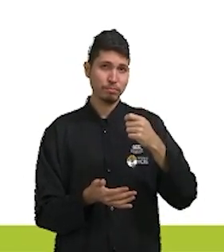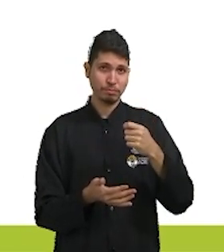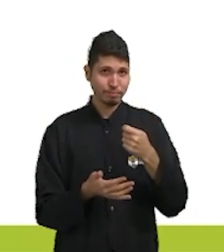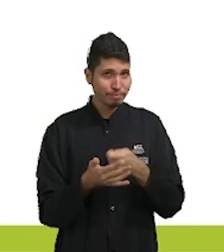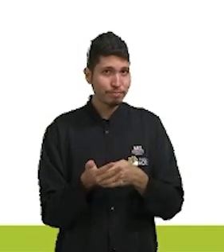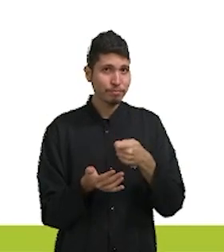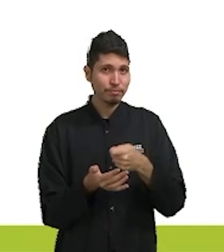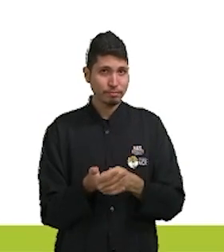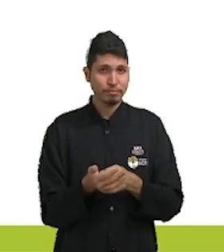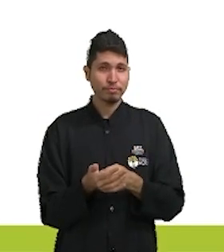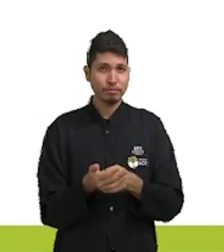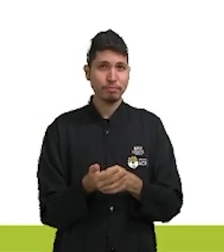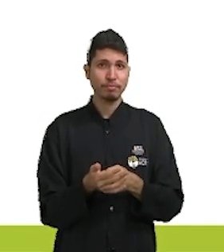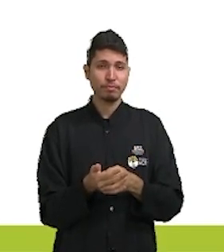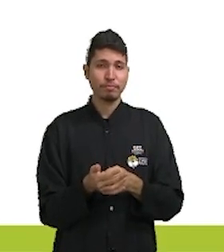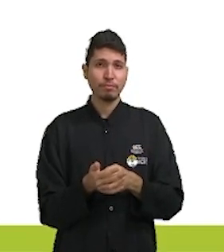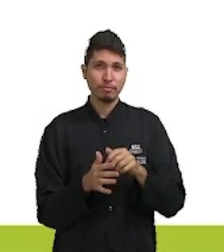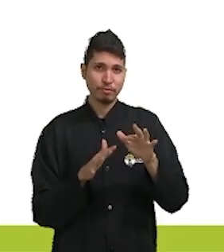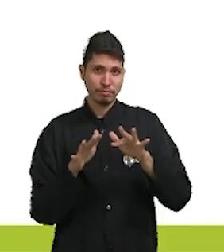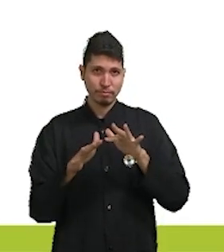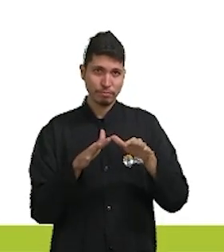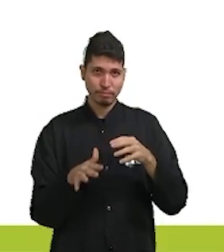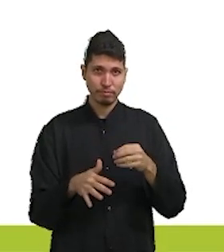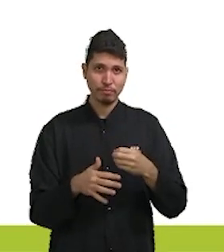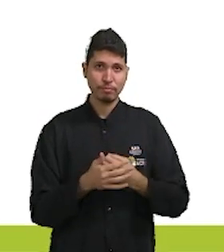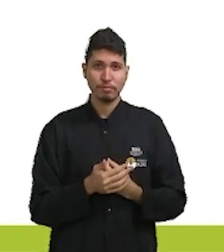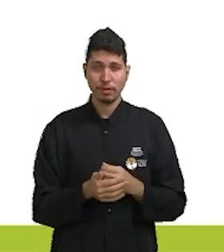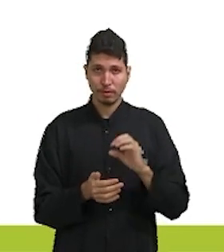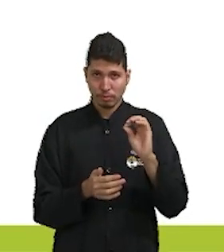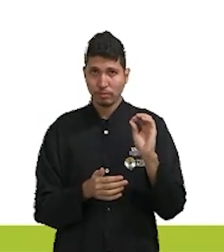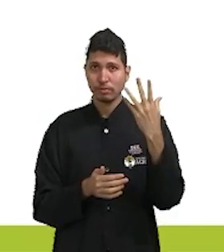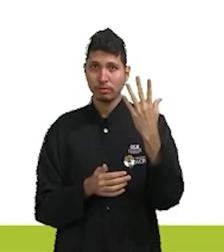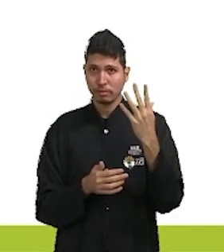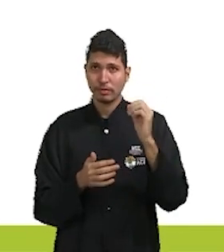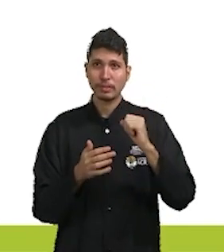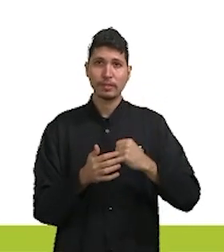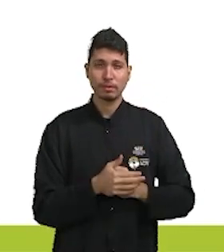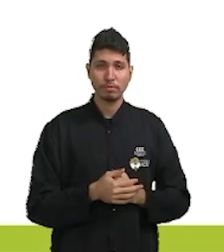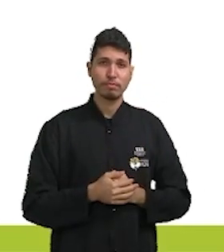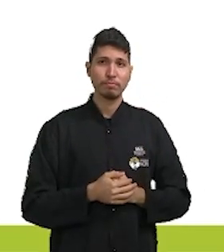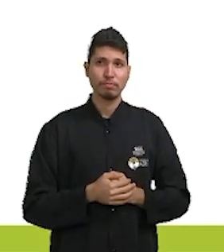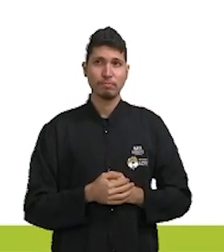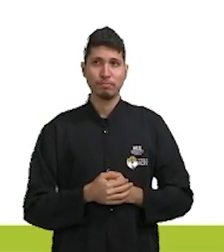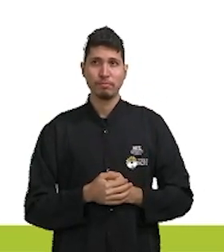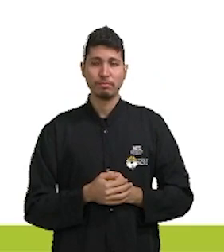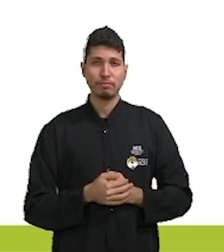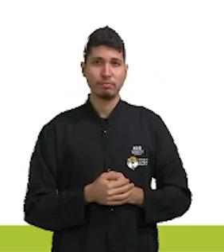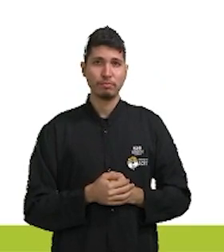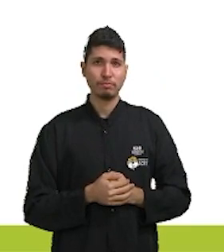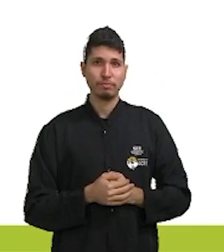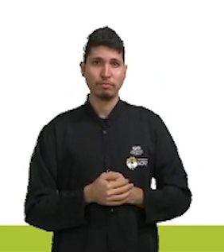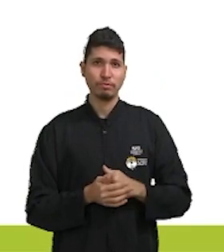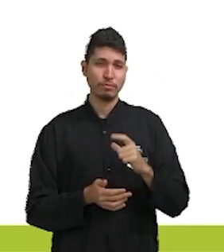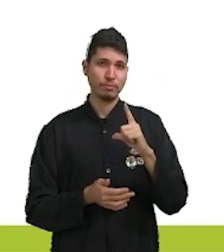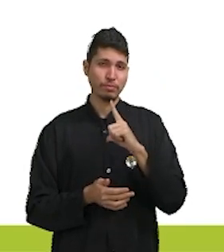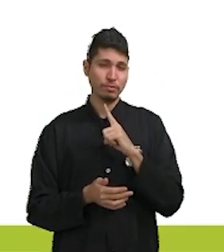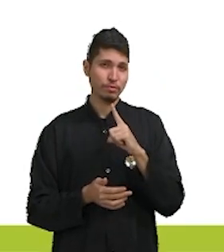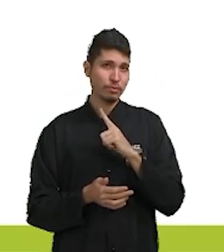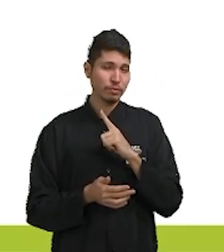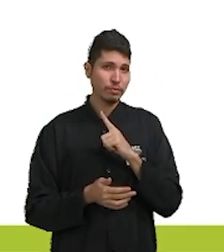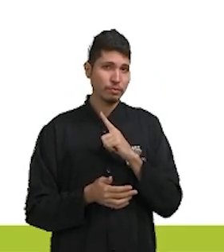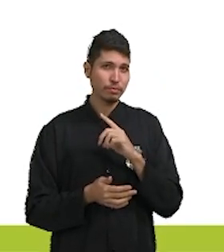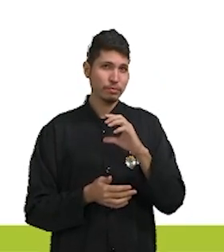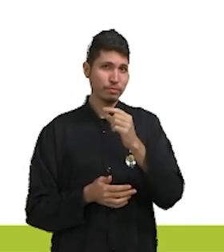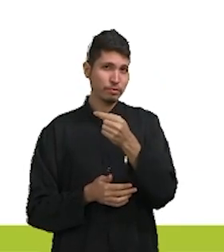reação participar aí da nossa análise. A nossa primeira reação vai ter aí um potencial de